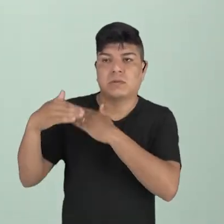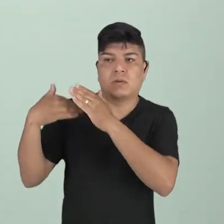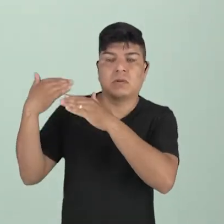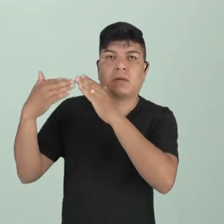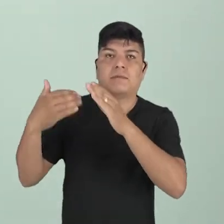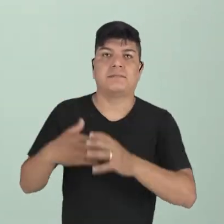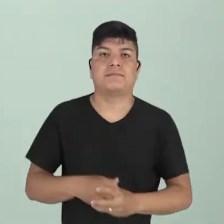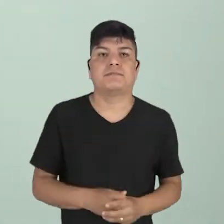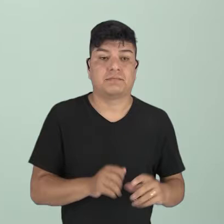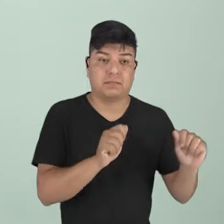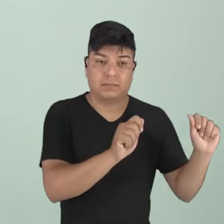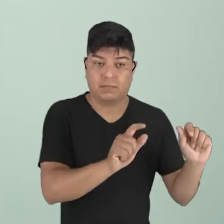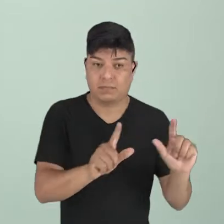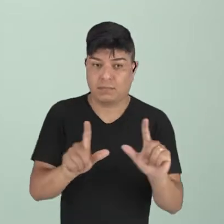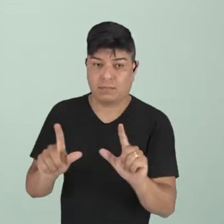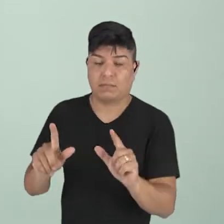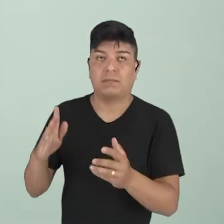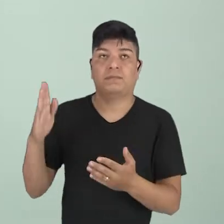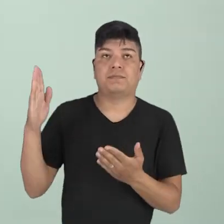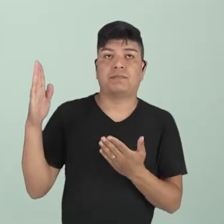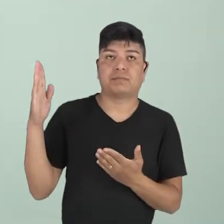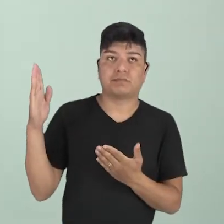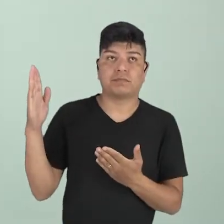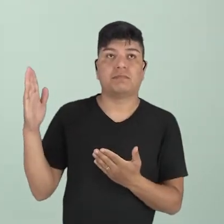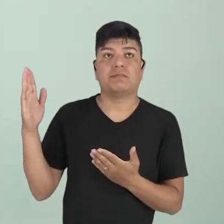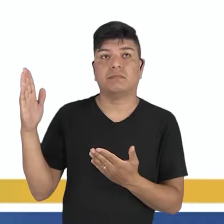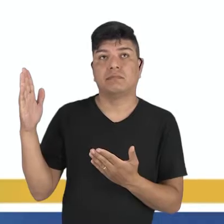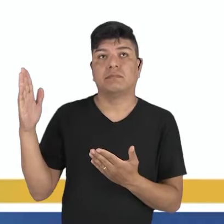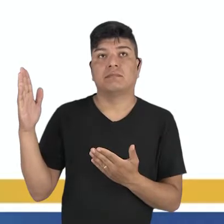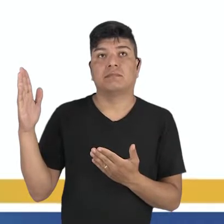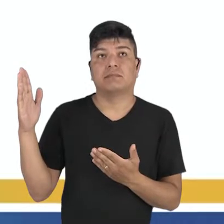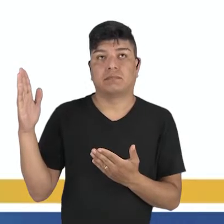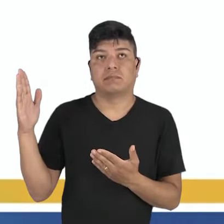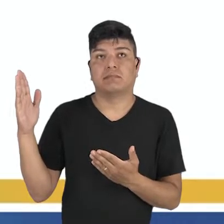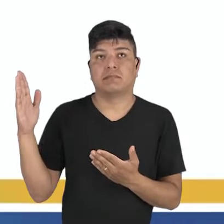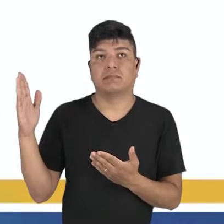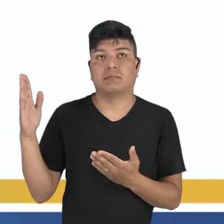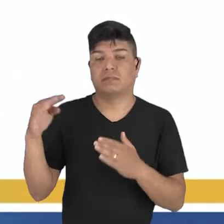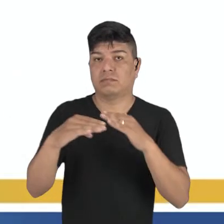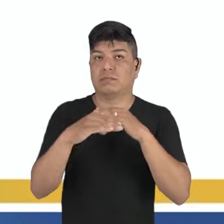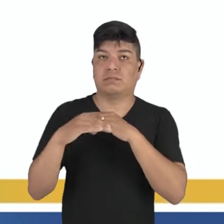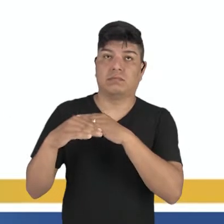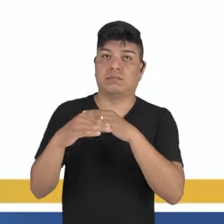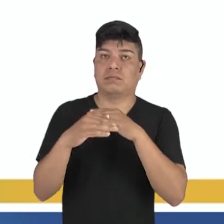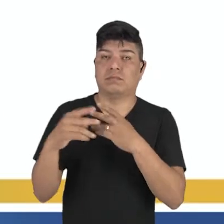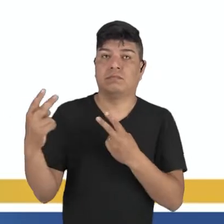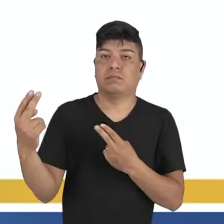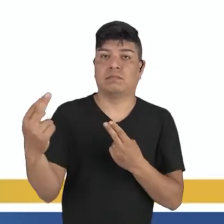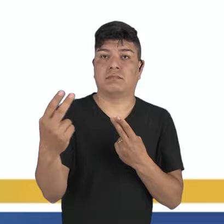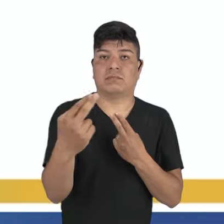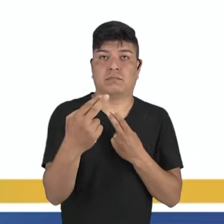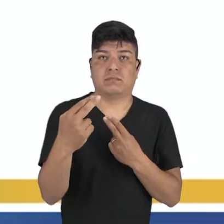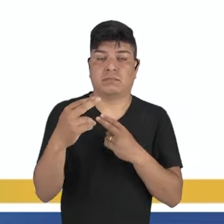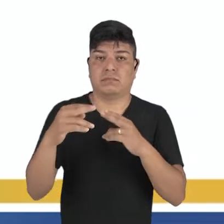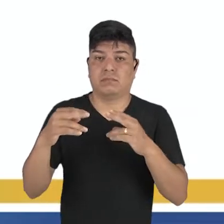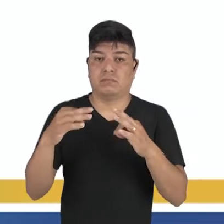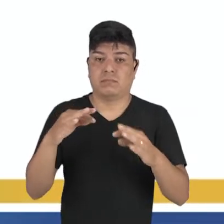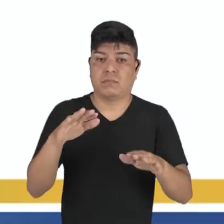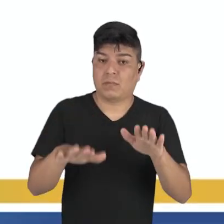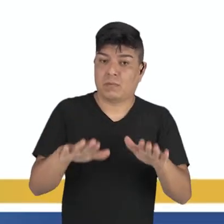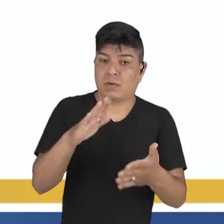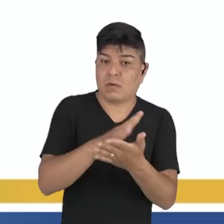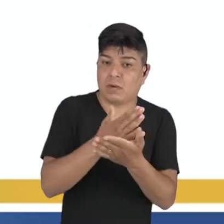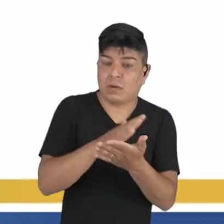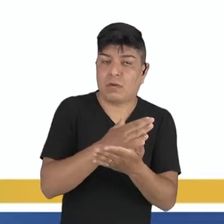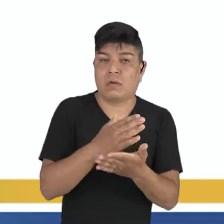telinha, ali no texto fala, né, que a semelhança entre os organismos atuais demonstra que em algum momento da história